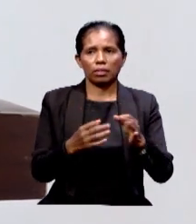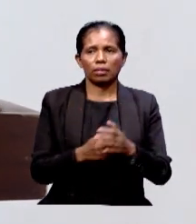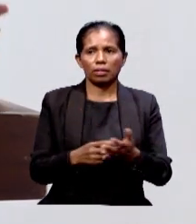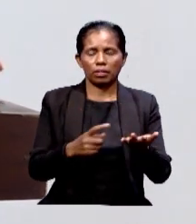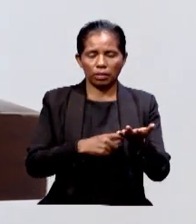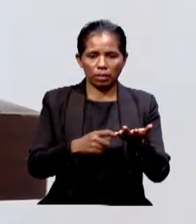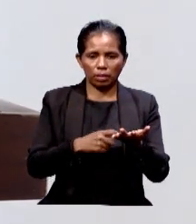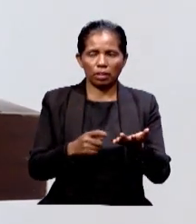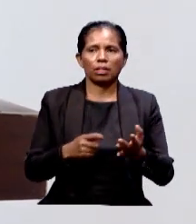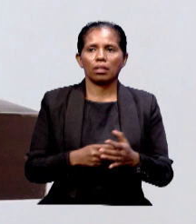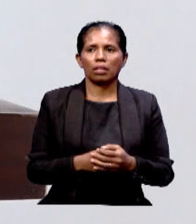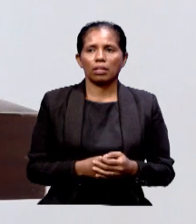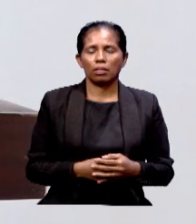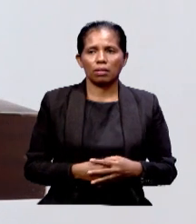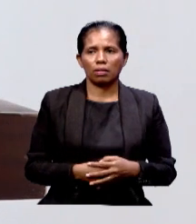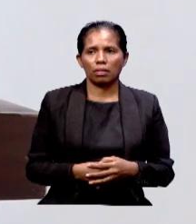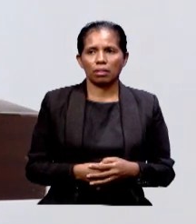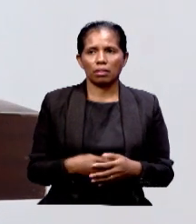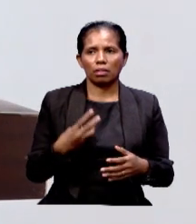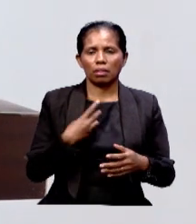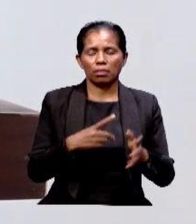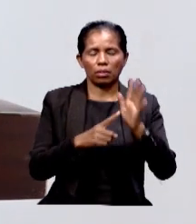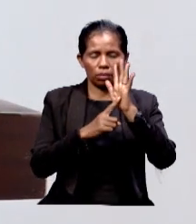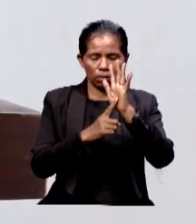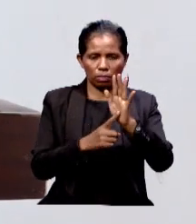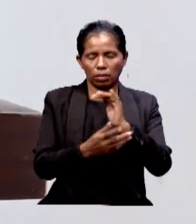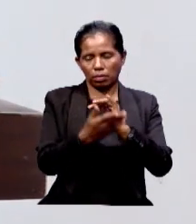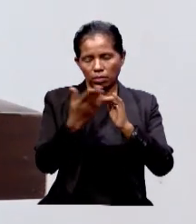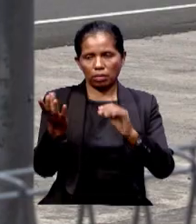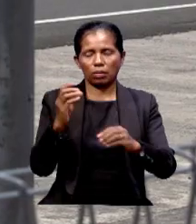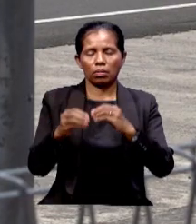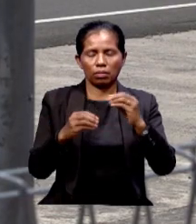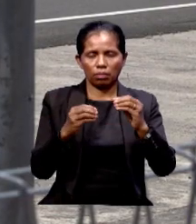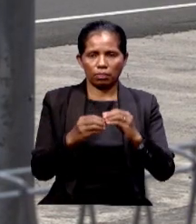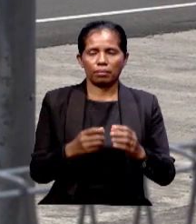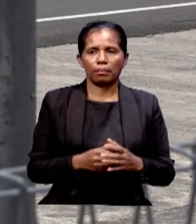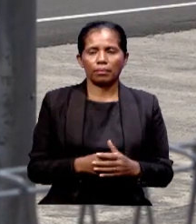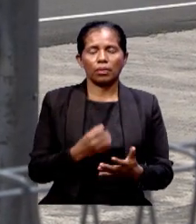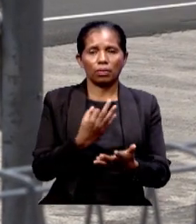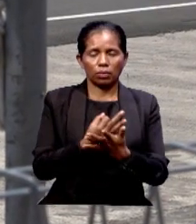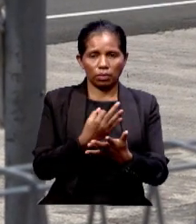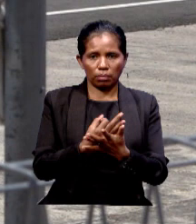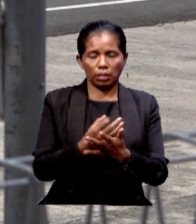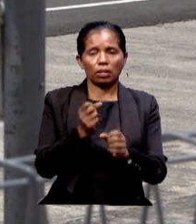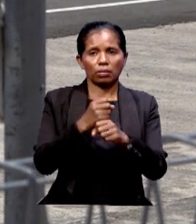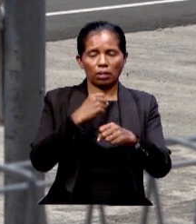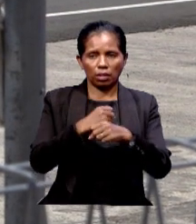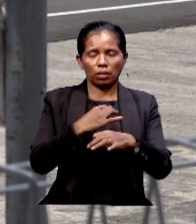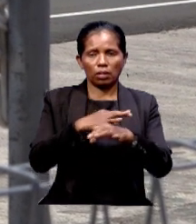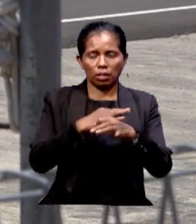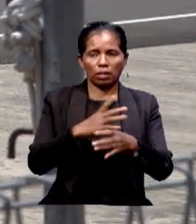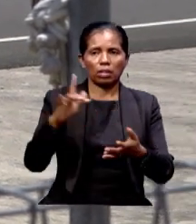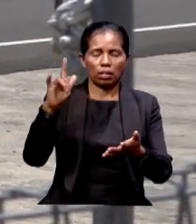tecnicamente, mas se afeta, então, a missão informa o Vita Bocir quando há opções de aeroporto. Orçamento nem bem, mas a tu halo reabilitação